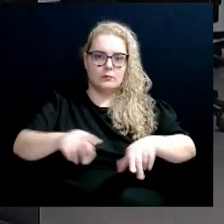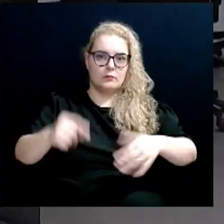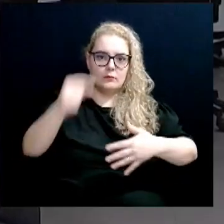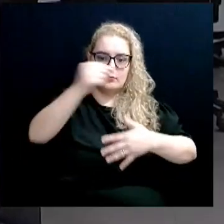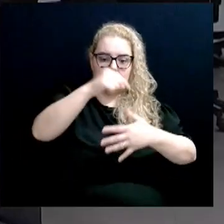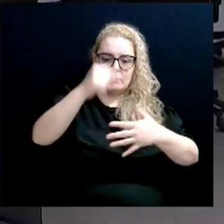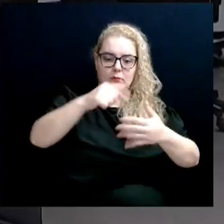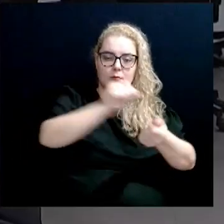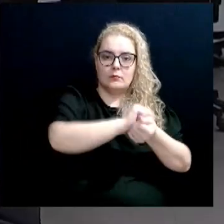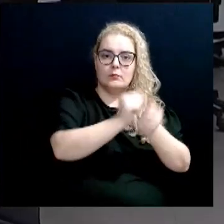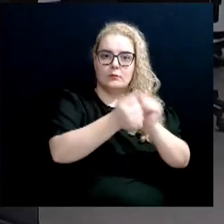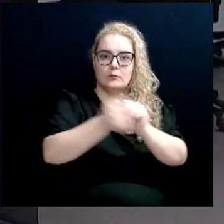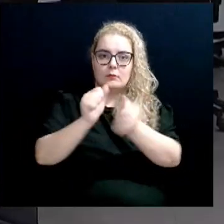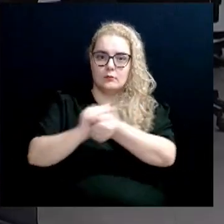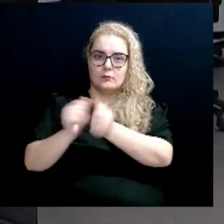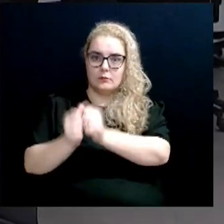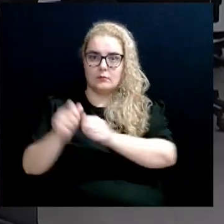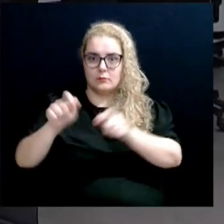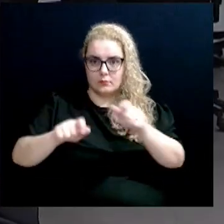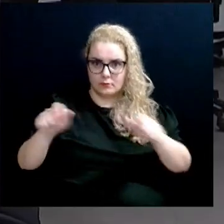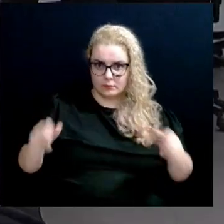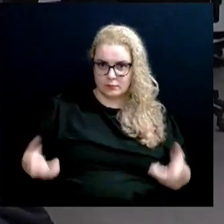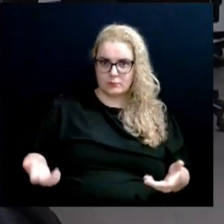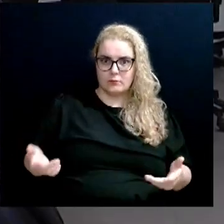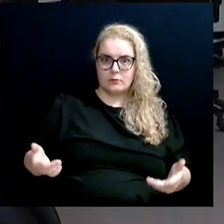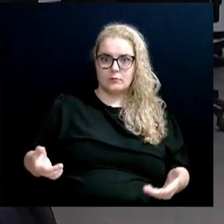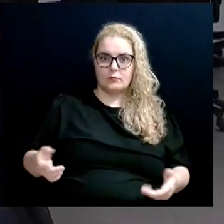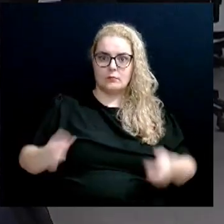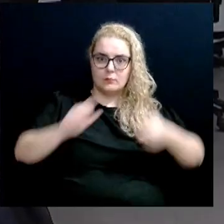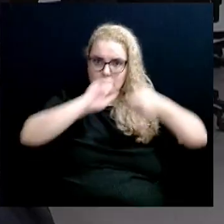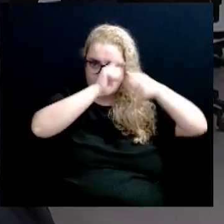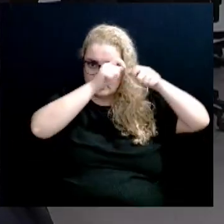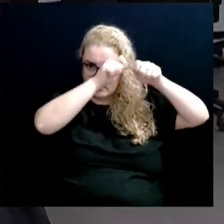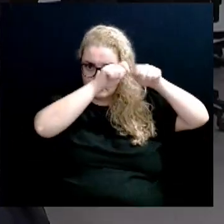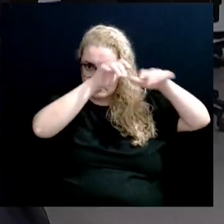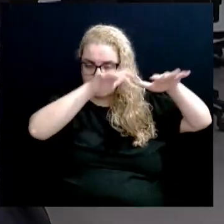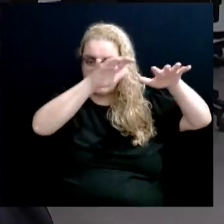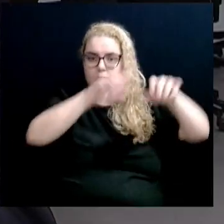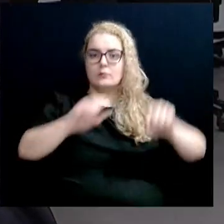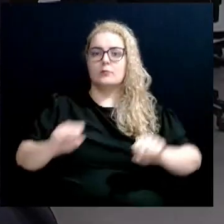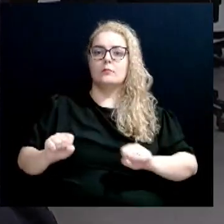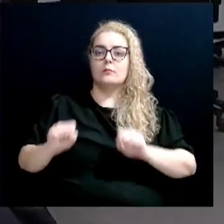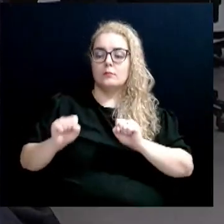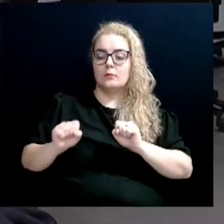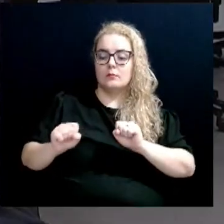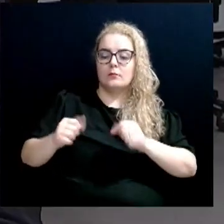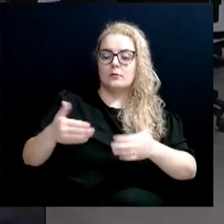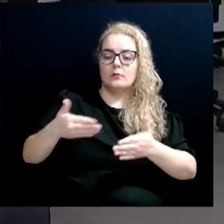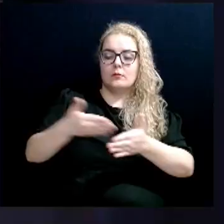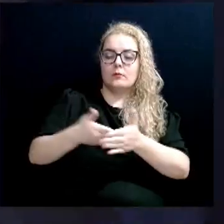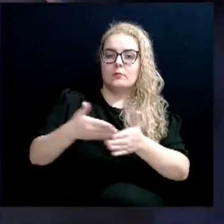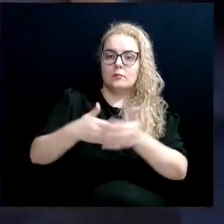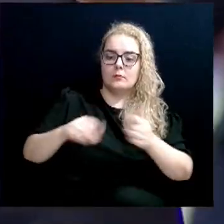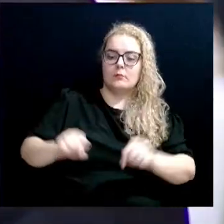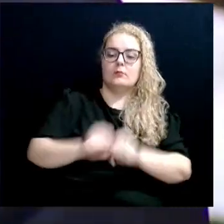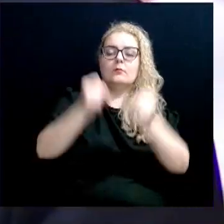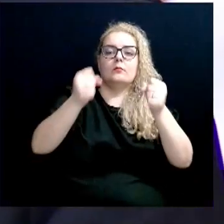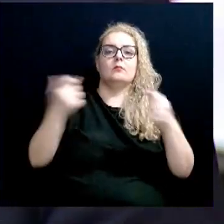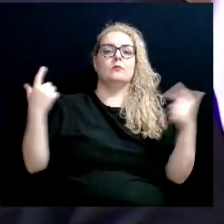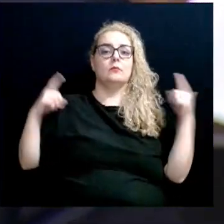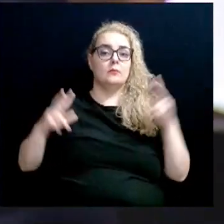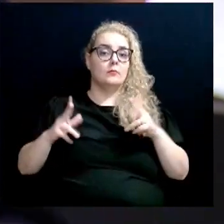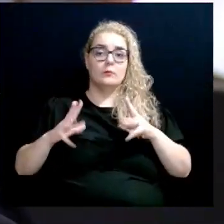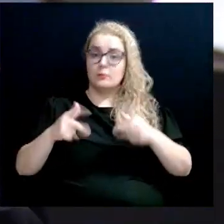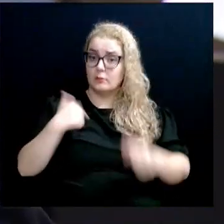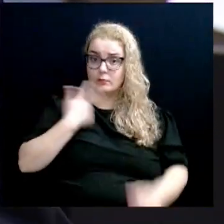que as pessoas com transtorno autista possam quebrar essa barreira de ter lazer como todos nós temos. A proposta